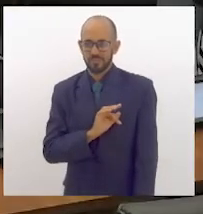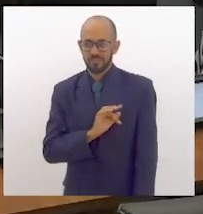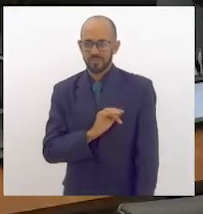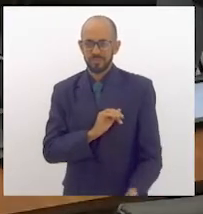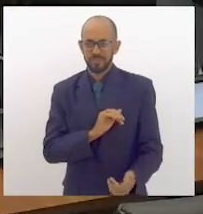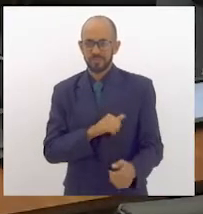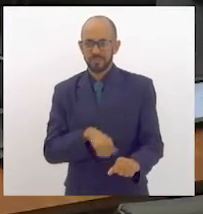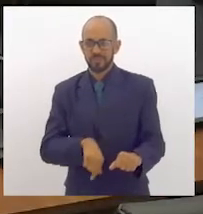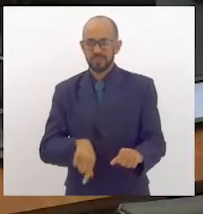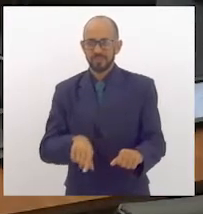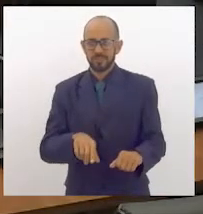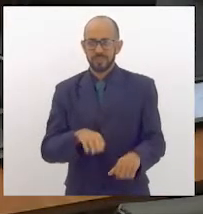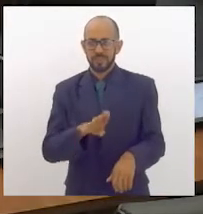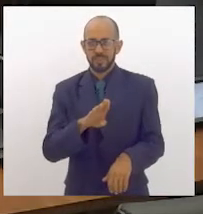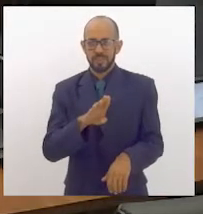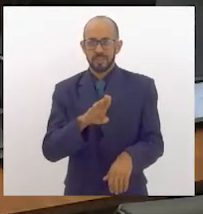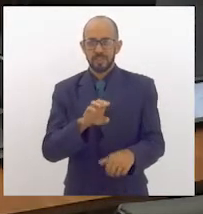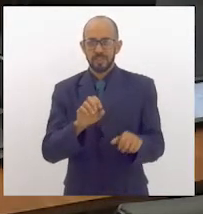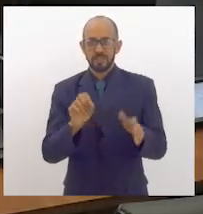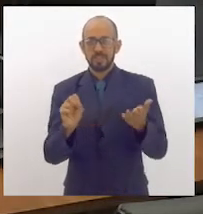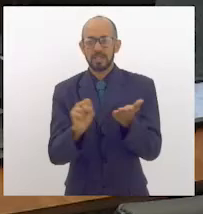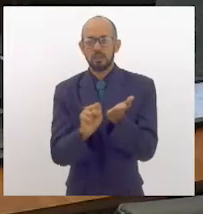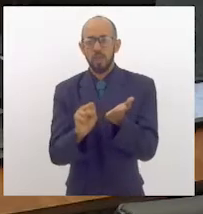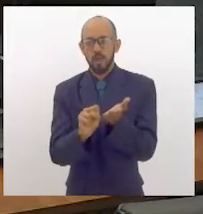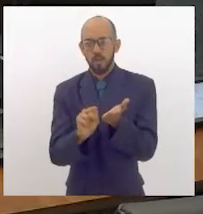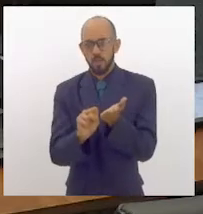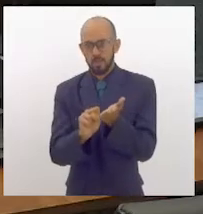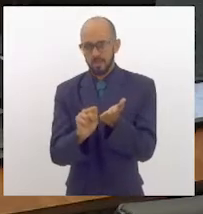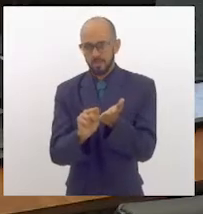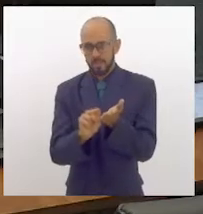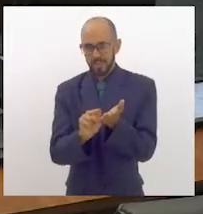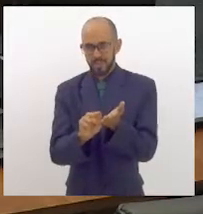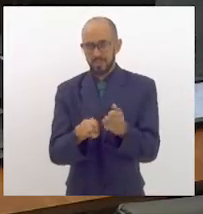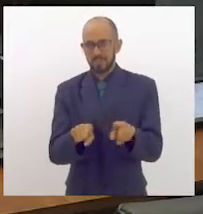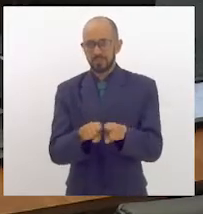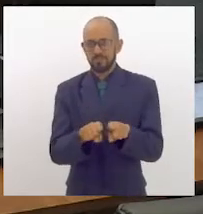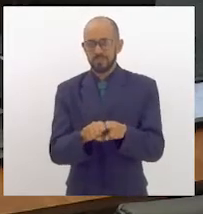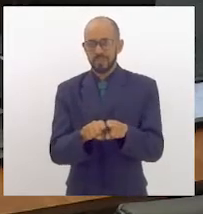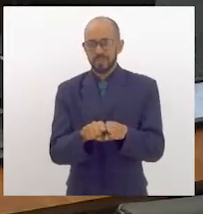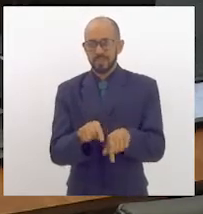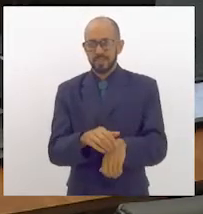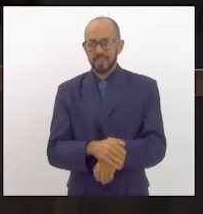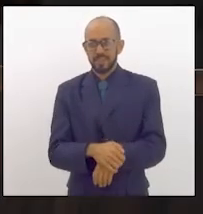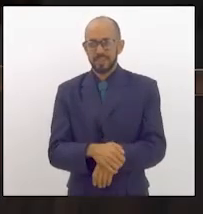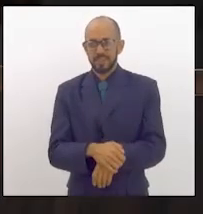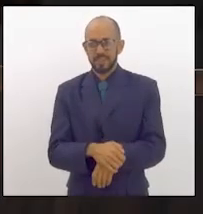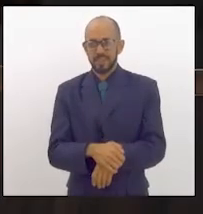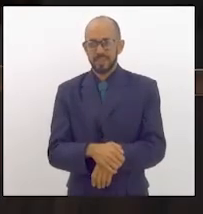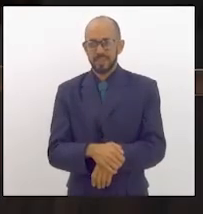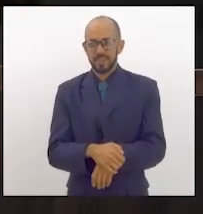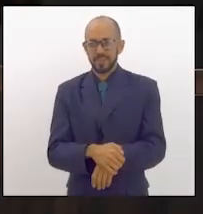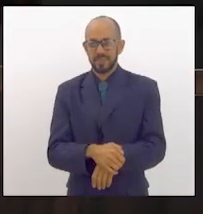Bernardo Samuel Malafaia Presidente Subtenente